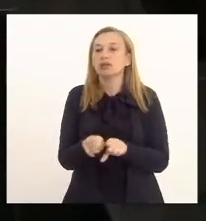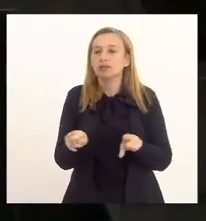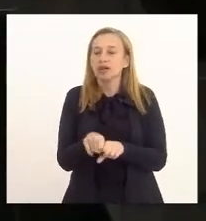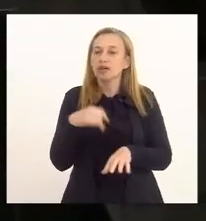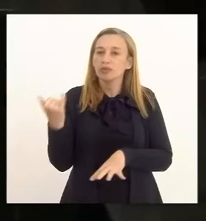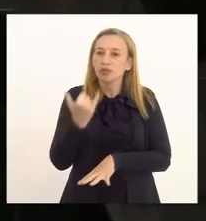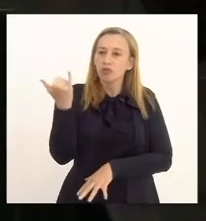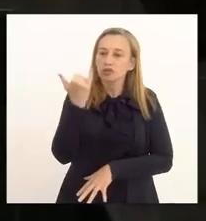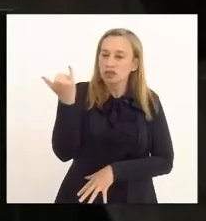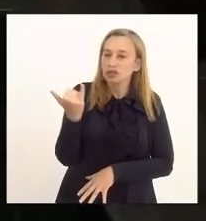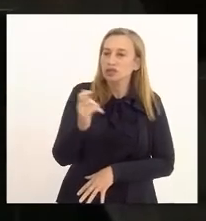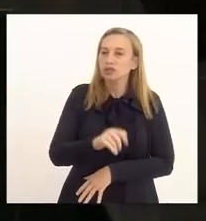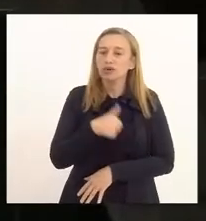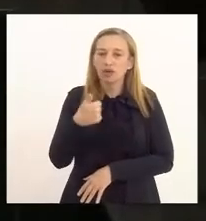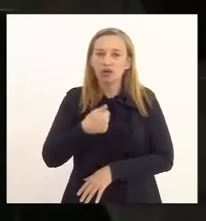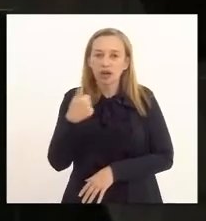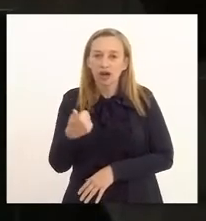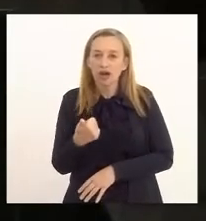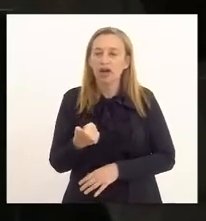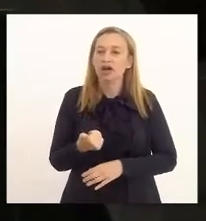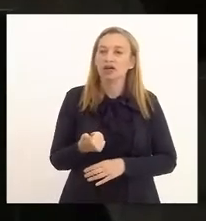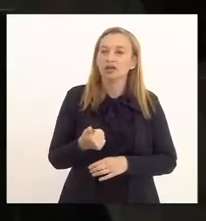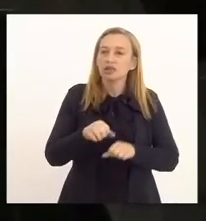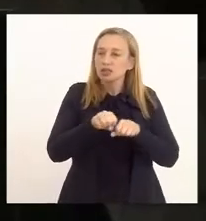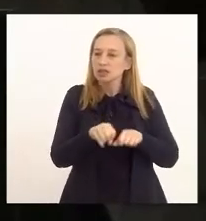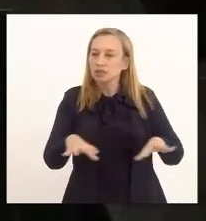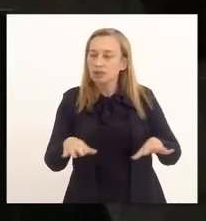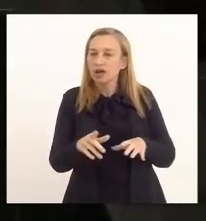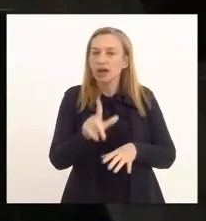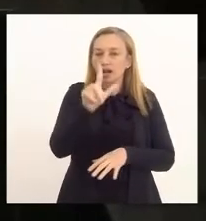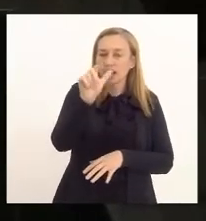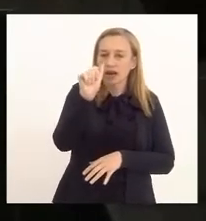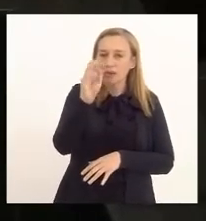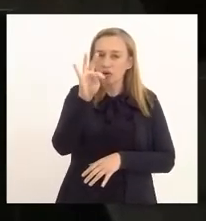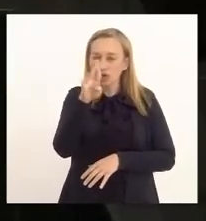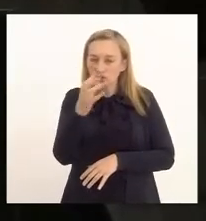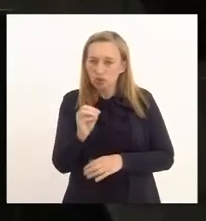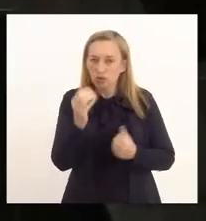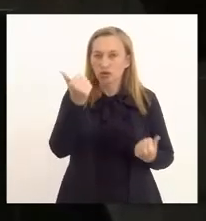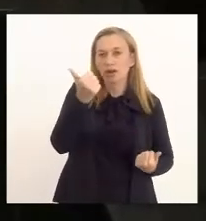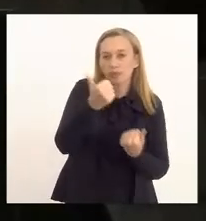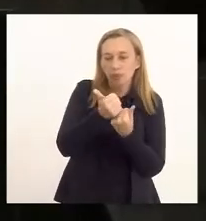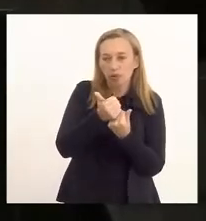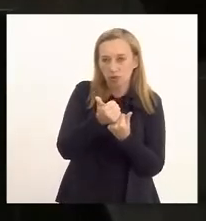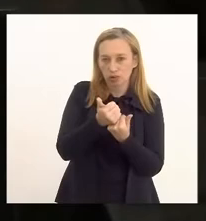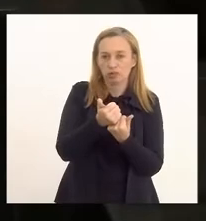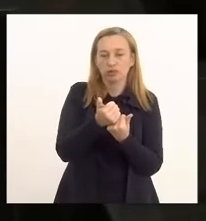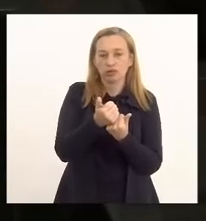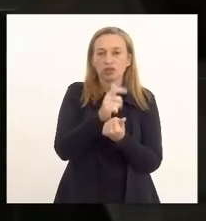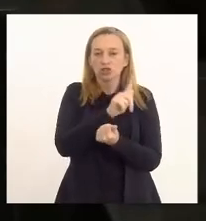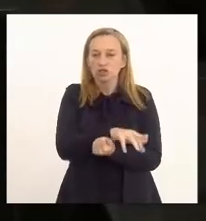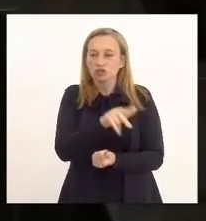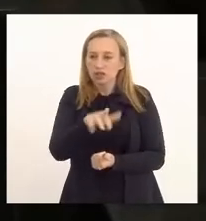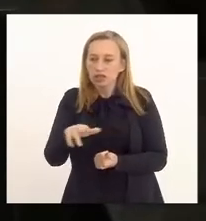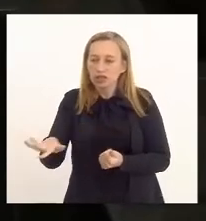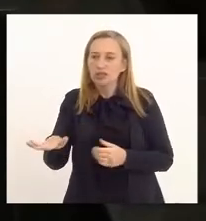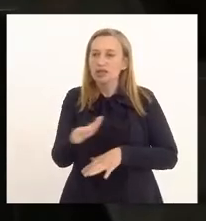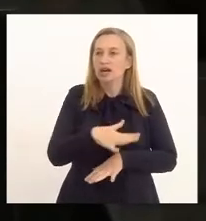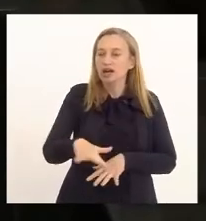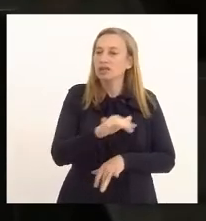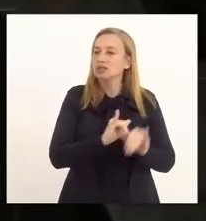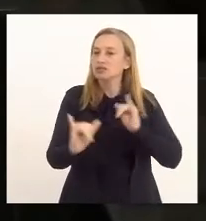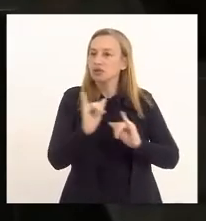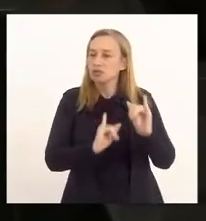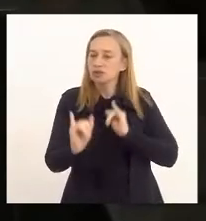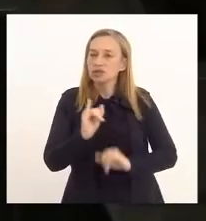aprimorar, modernizar e ampliar os laboratórios que dão apoio as diferentes áreas de formação